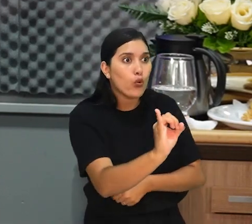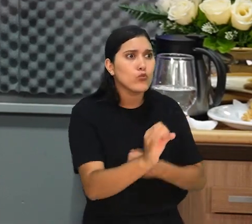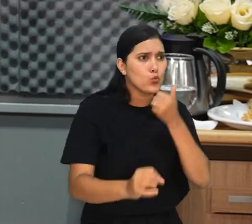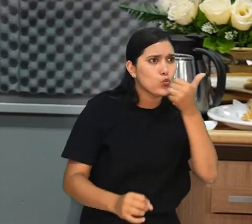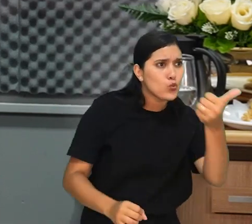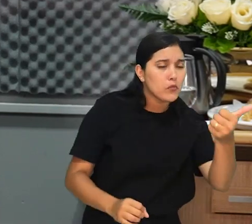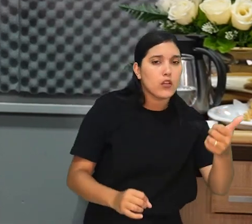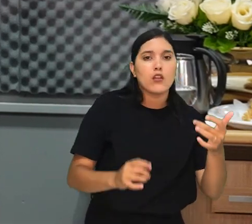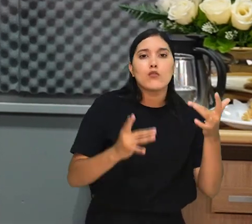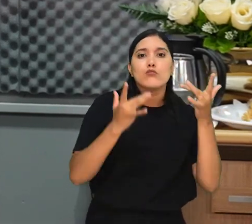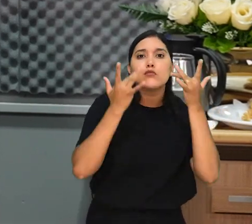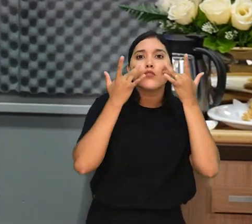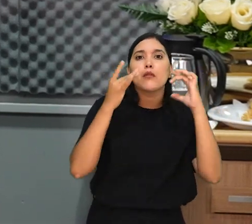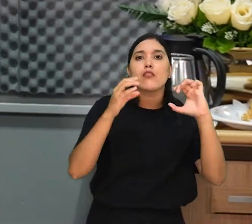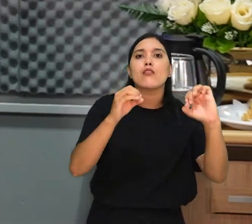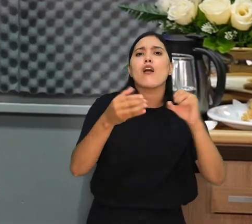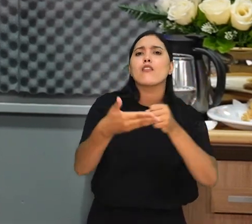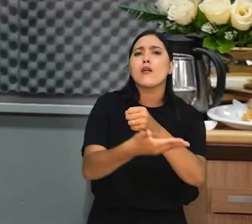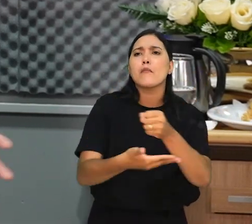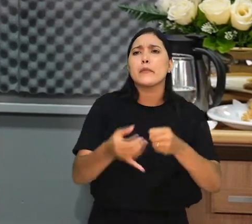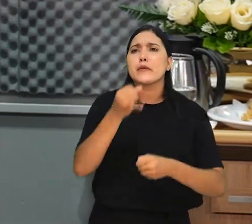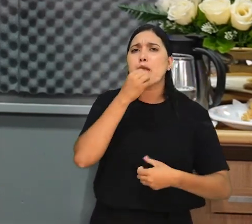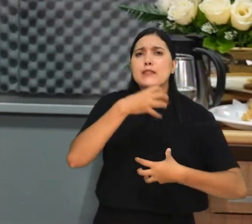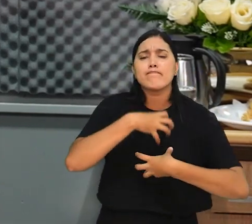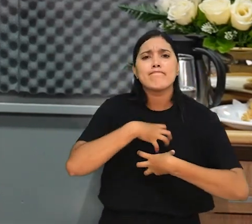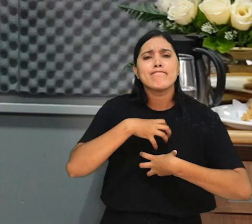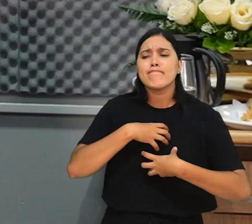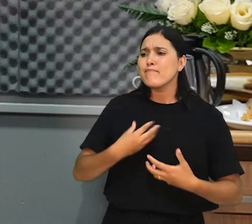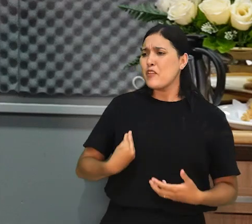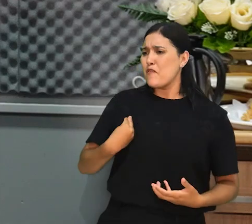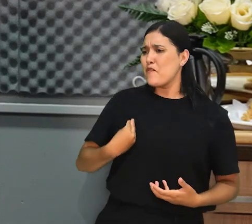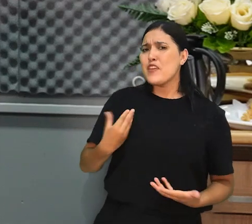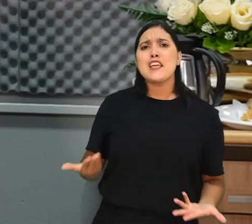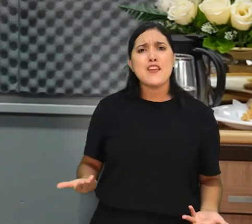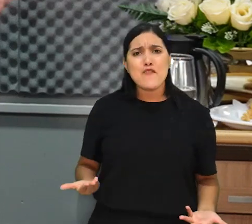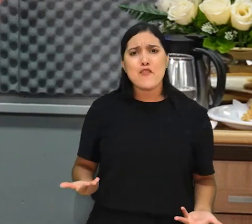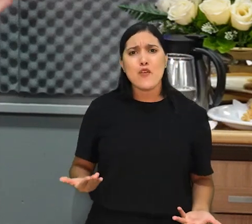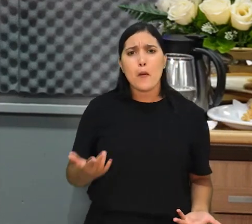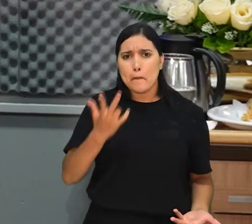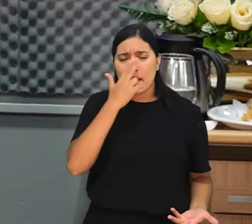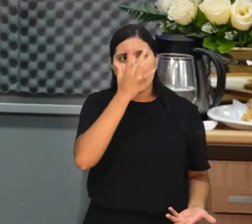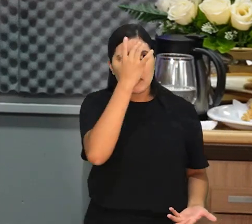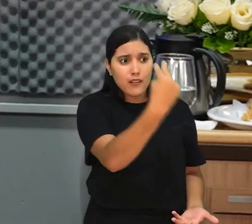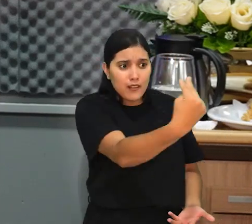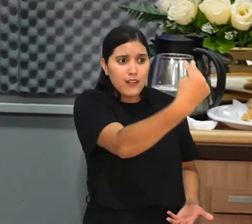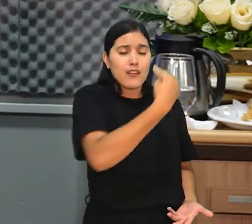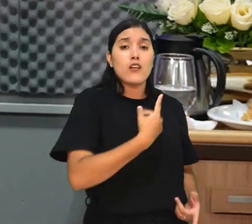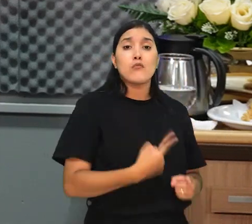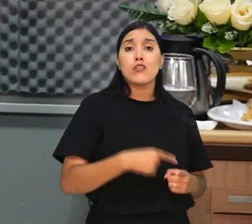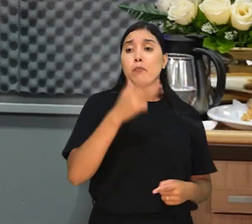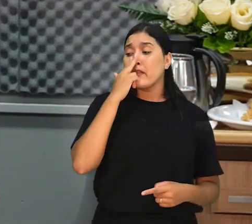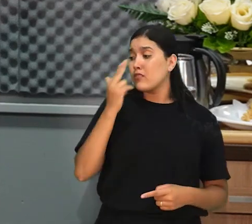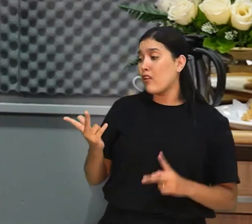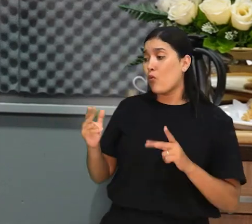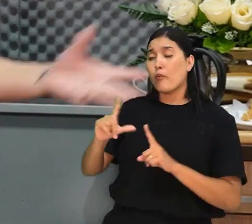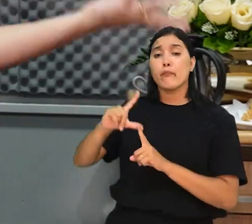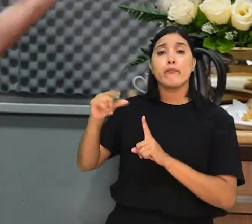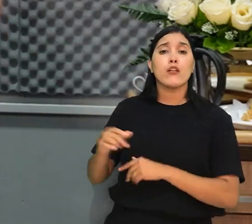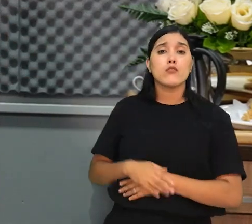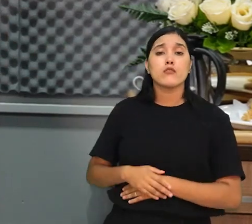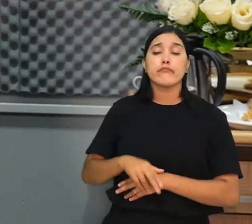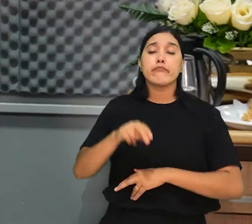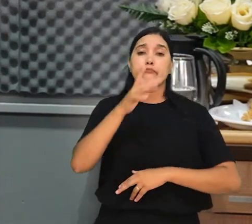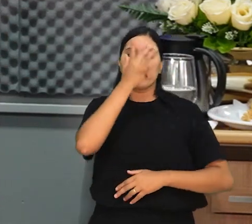oi, tudo bem contigo? Né? Pelo menos para ele se sentir vivo, não esquecido, porque ele ficava igual essa planta. A